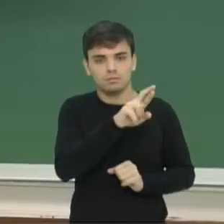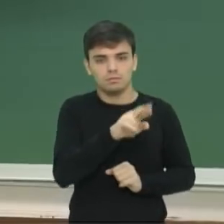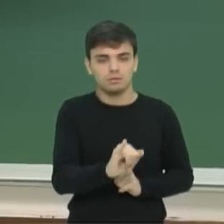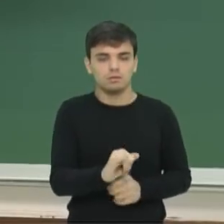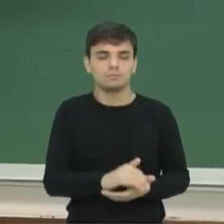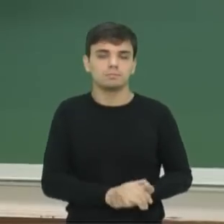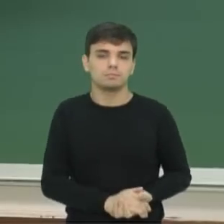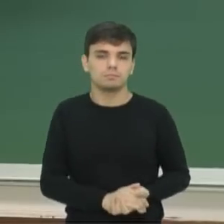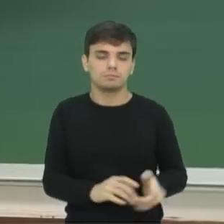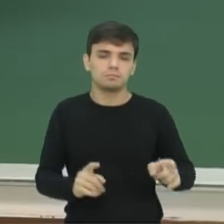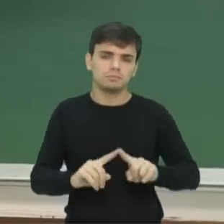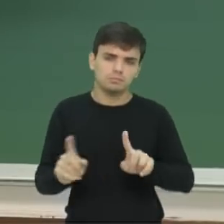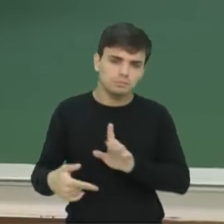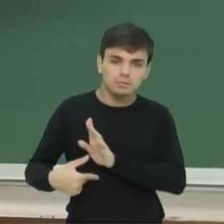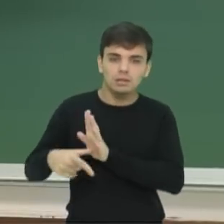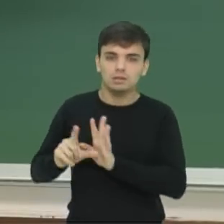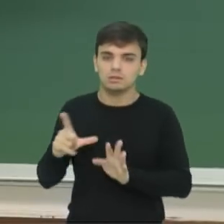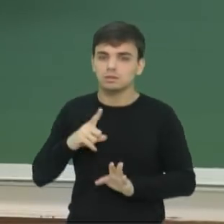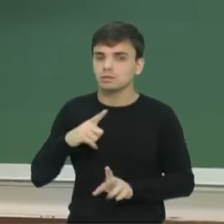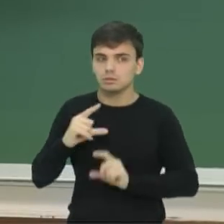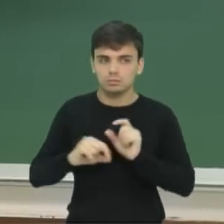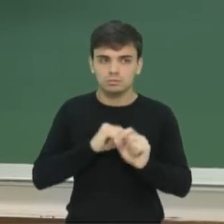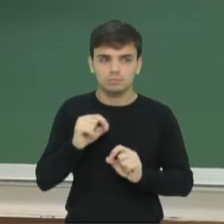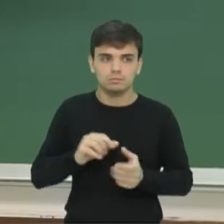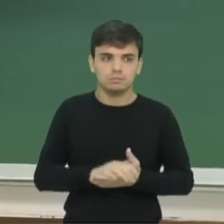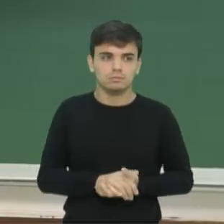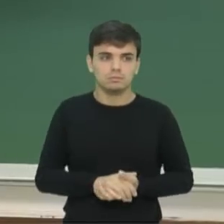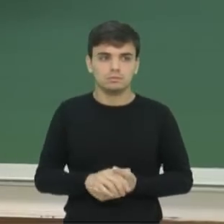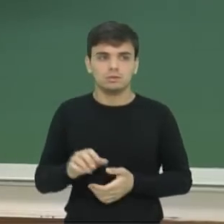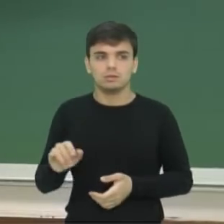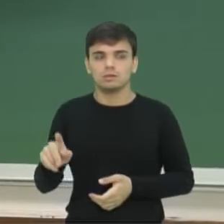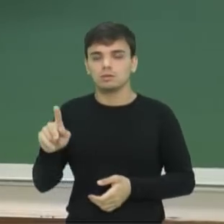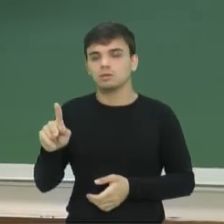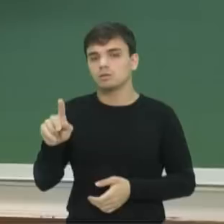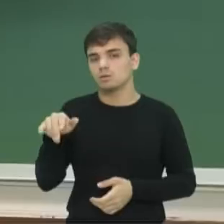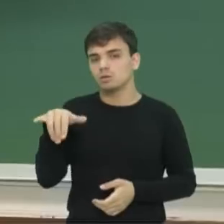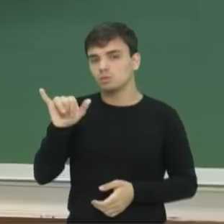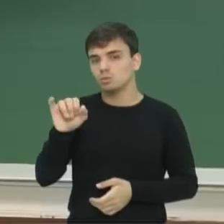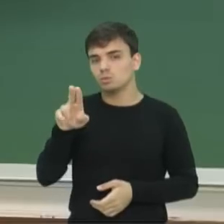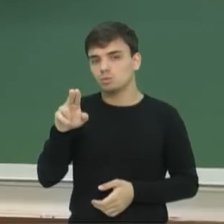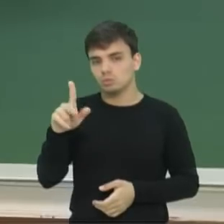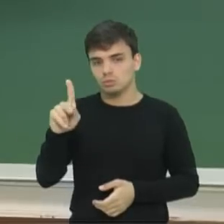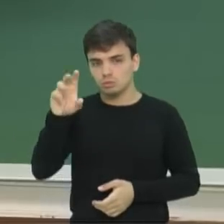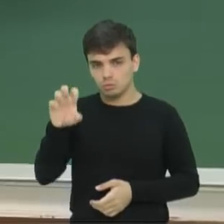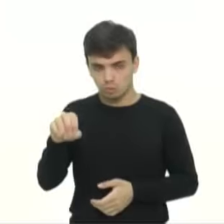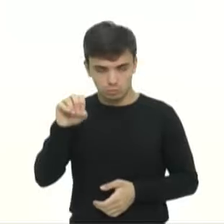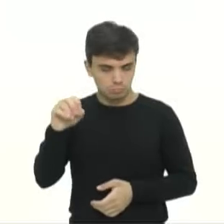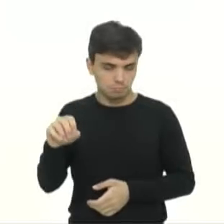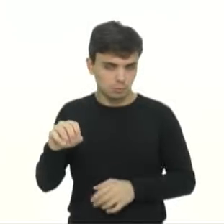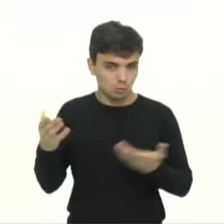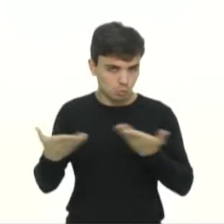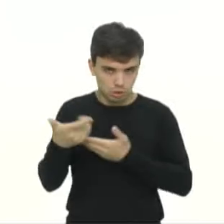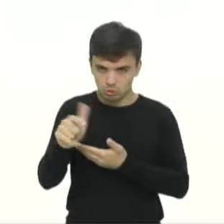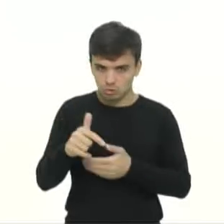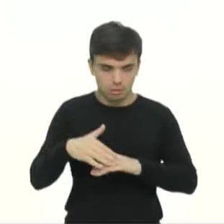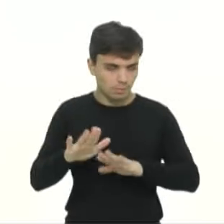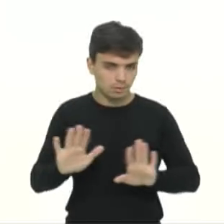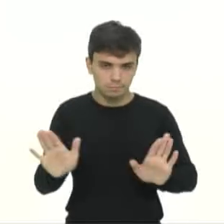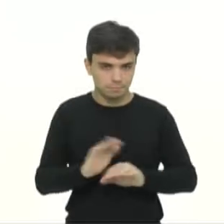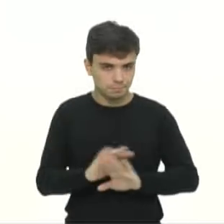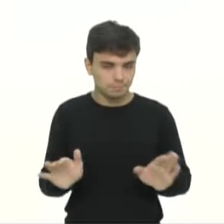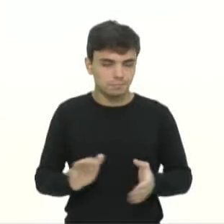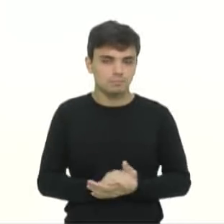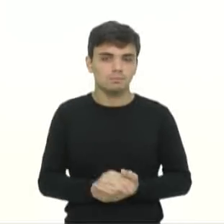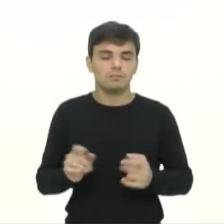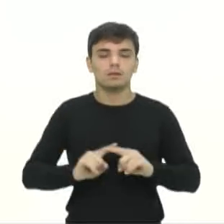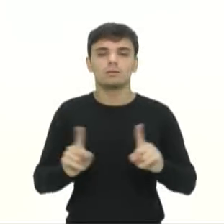ponto. Antes existia o yuko, né, que era outra forma de pontuação. Hoje não existe mais o yuko. Então o yuko, quando existia, era